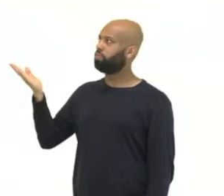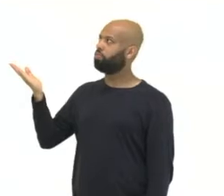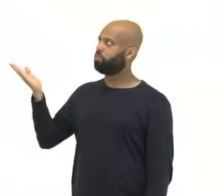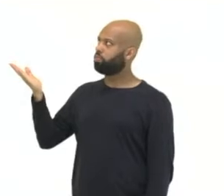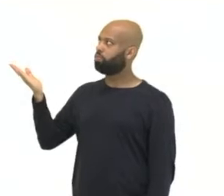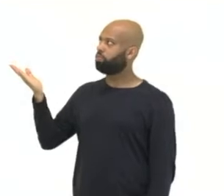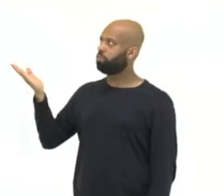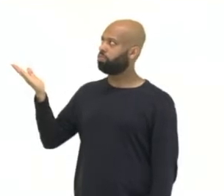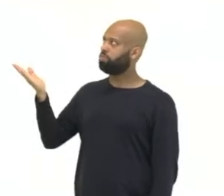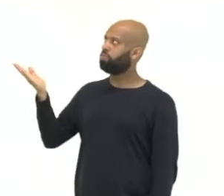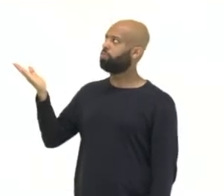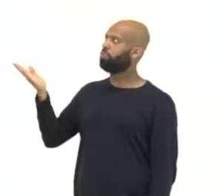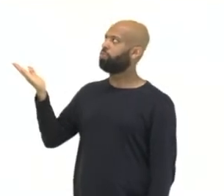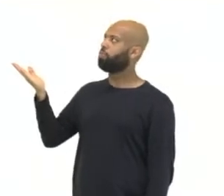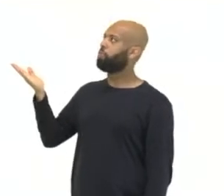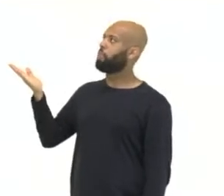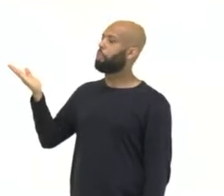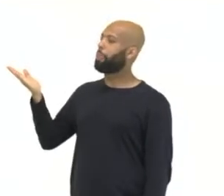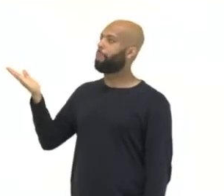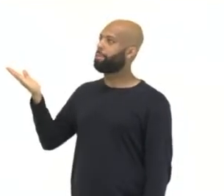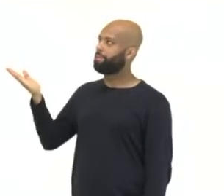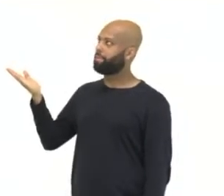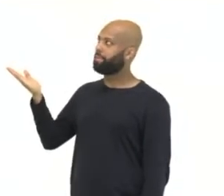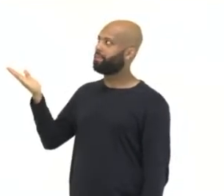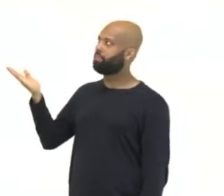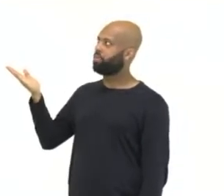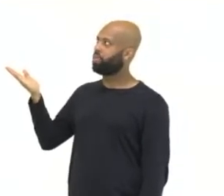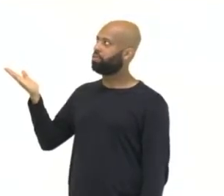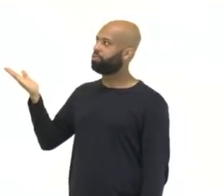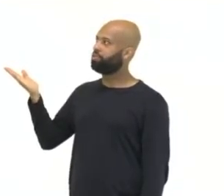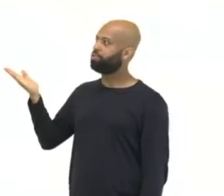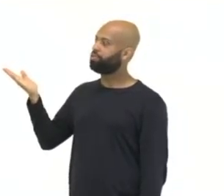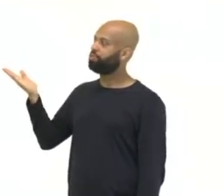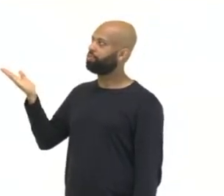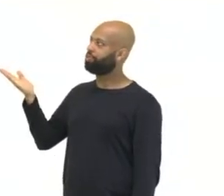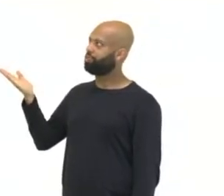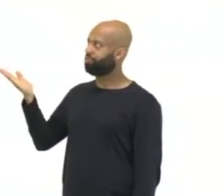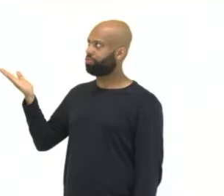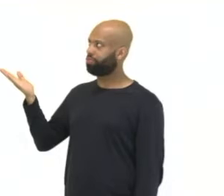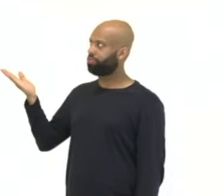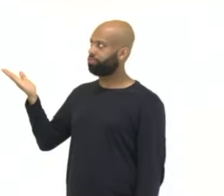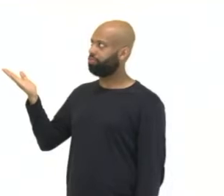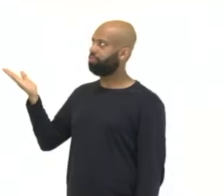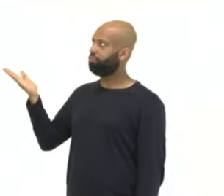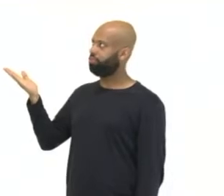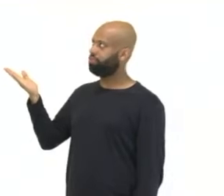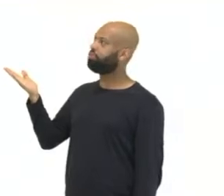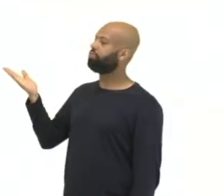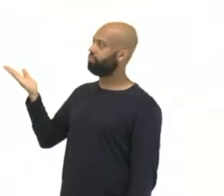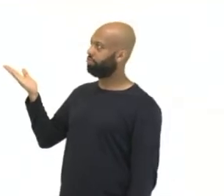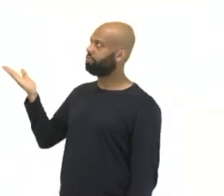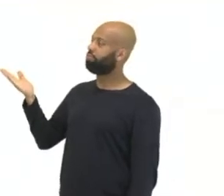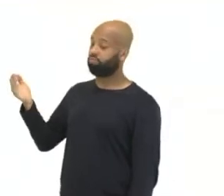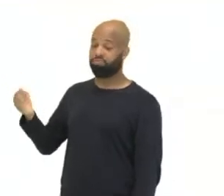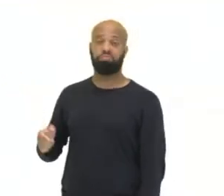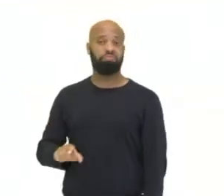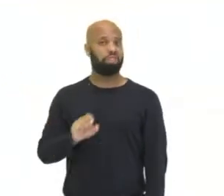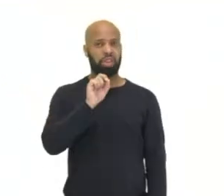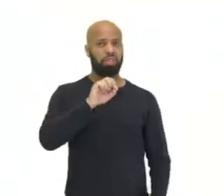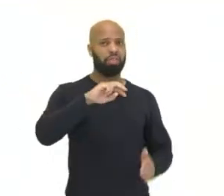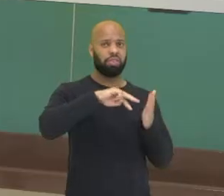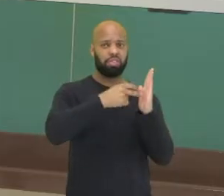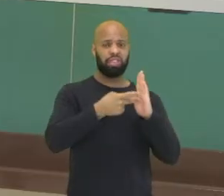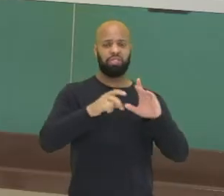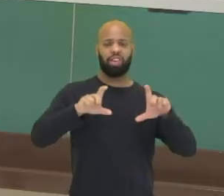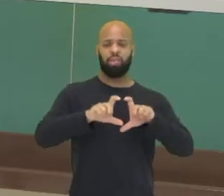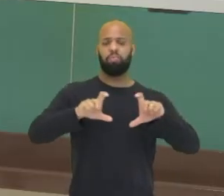brado retumbante, e o sol da liberdade em raios fúlgidos brilhou no céu da pátria nesse instante.